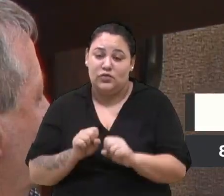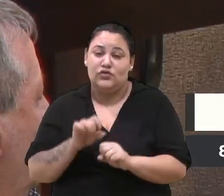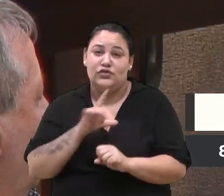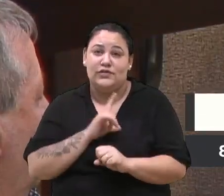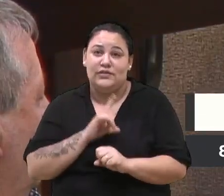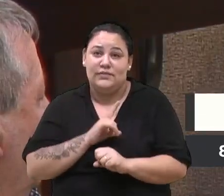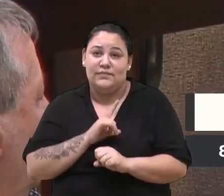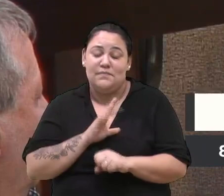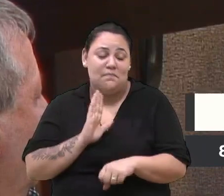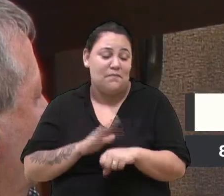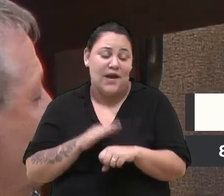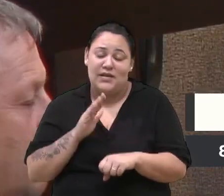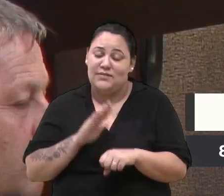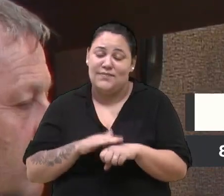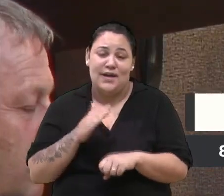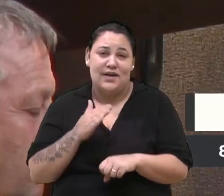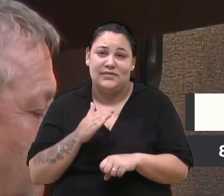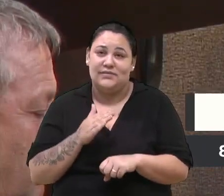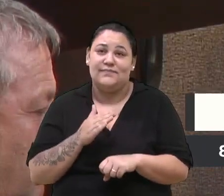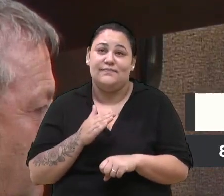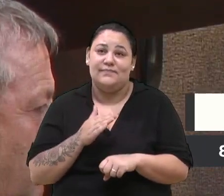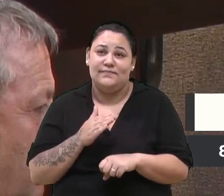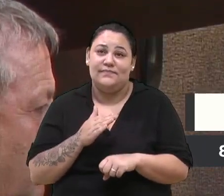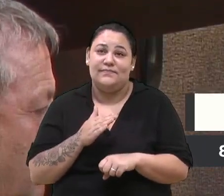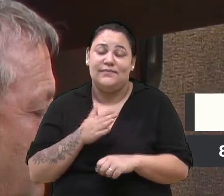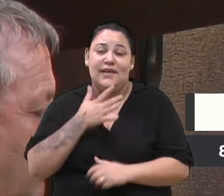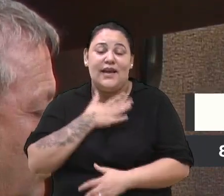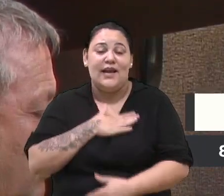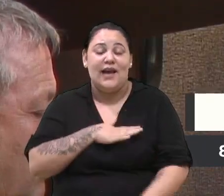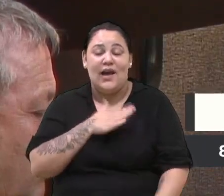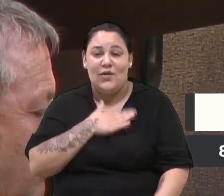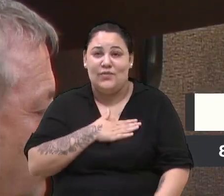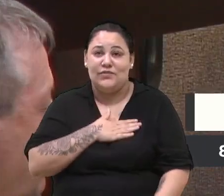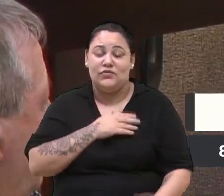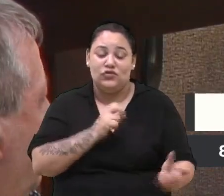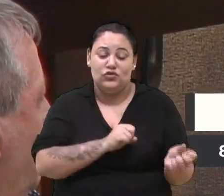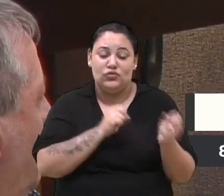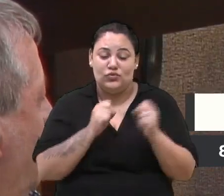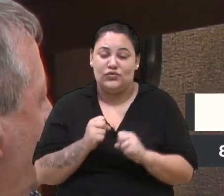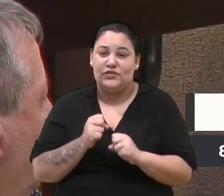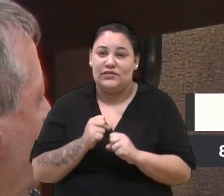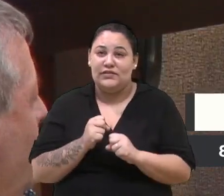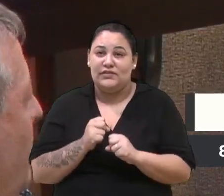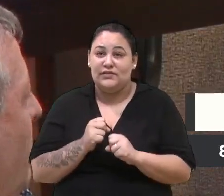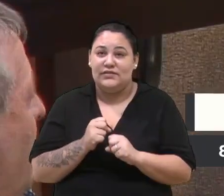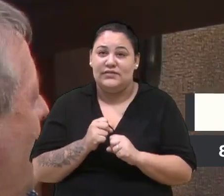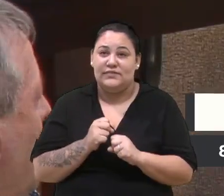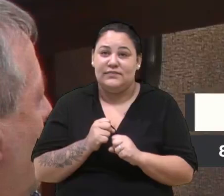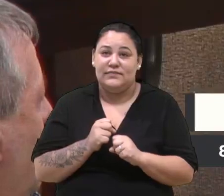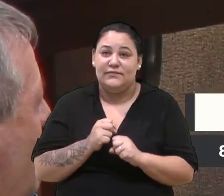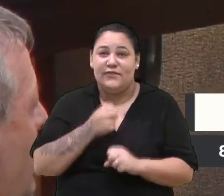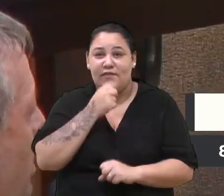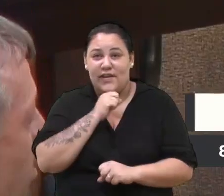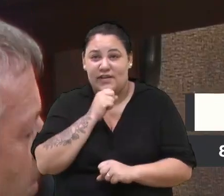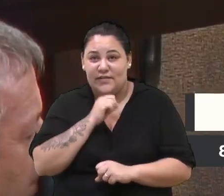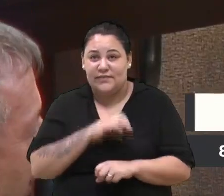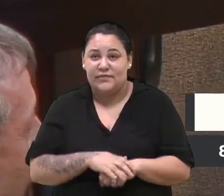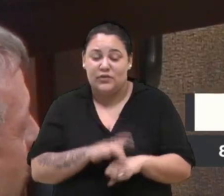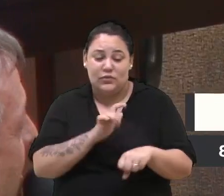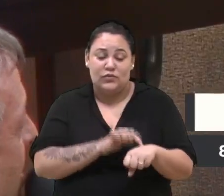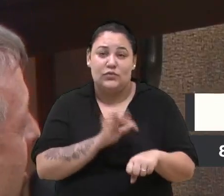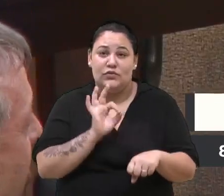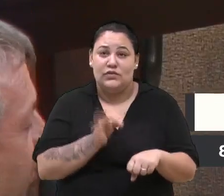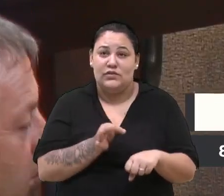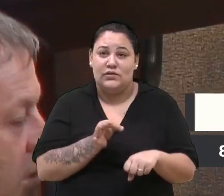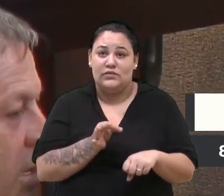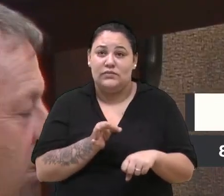mais a tranquilidade de poder ter o seu curso de vida. Então, no momento oportuno, pequena parte, por